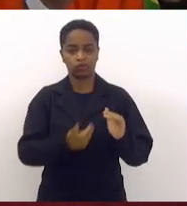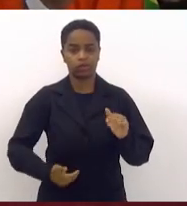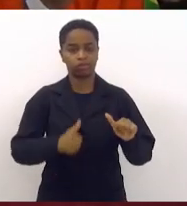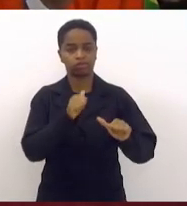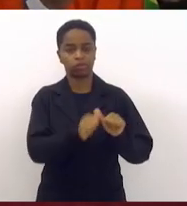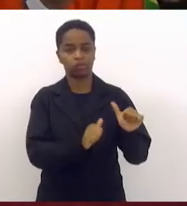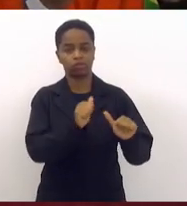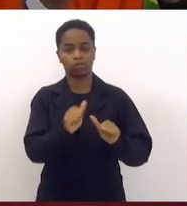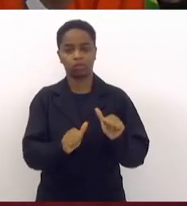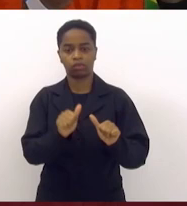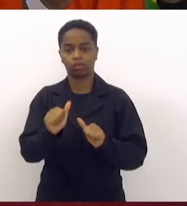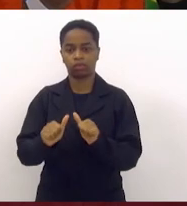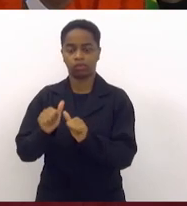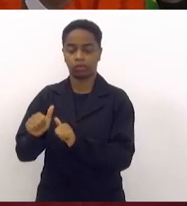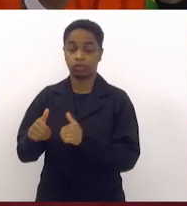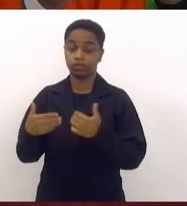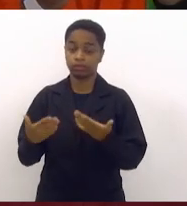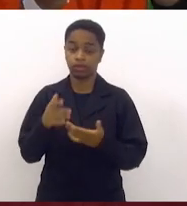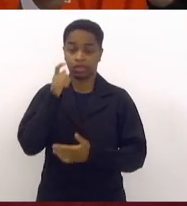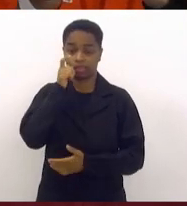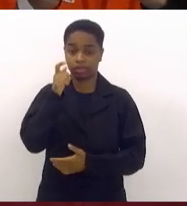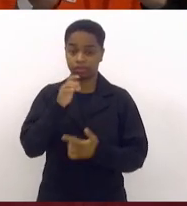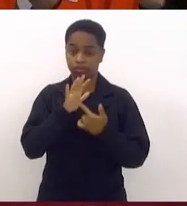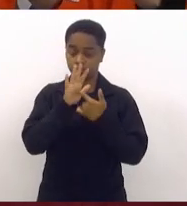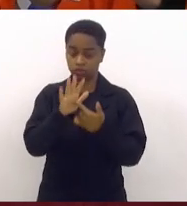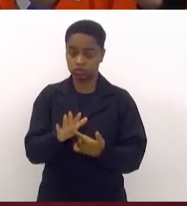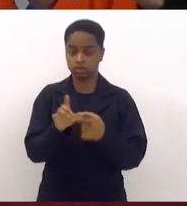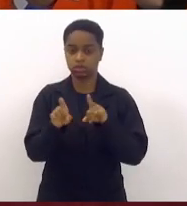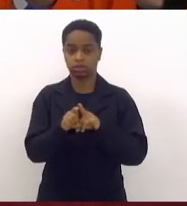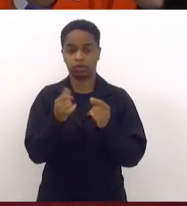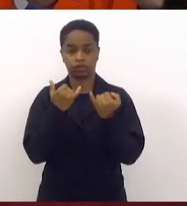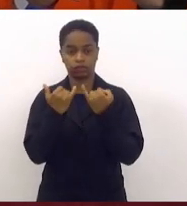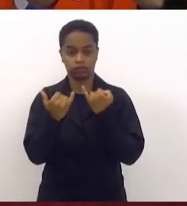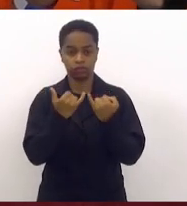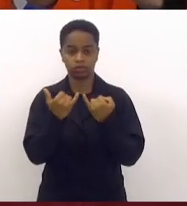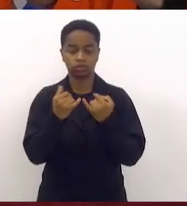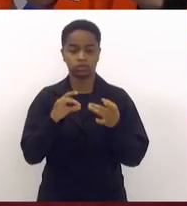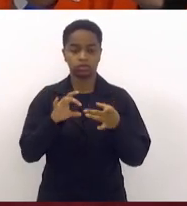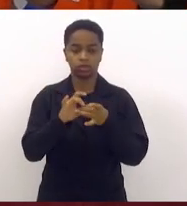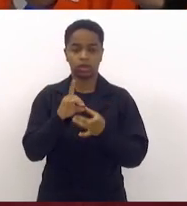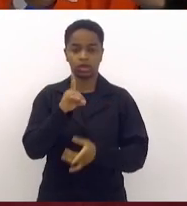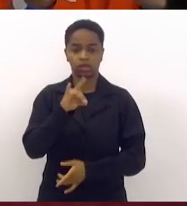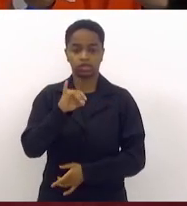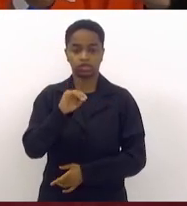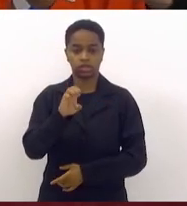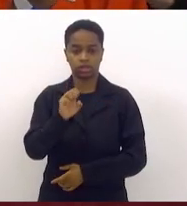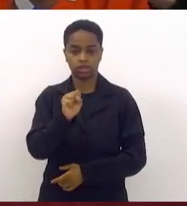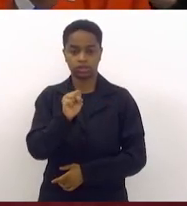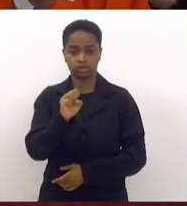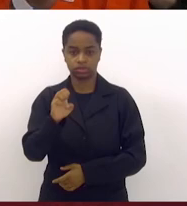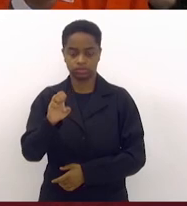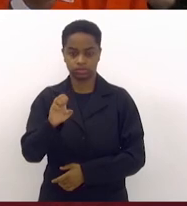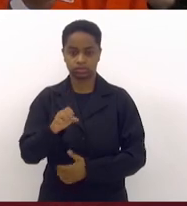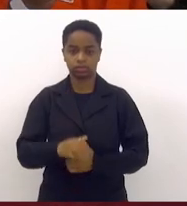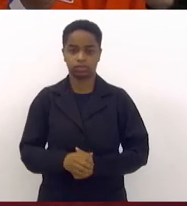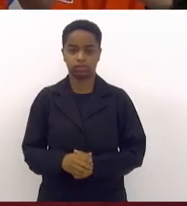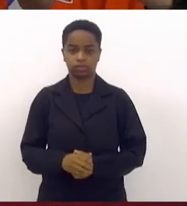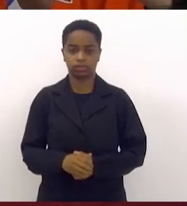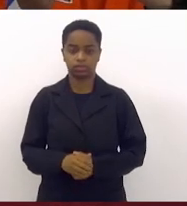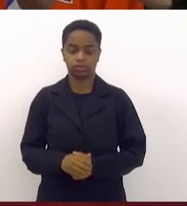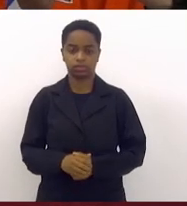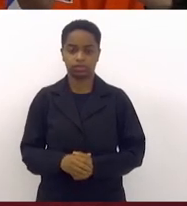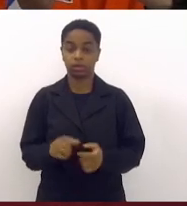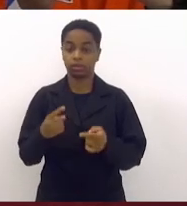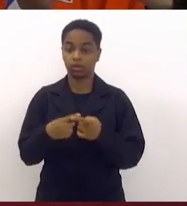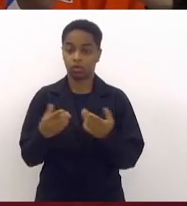e interessante destacar um dado do dies que hoje nós temos